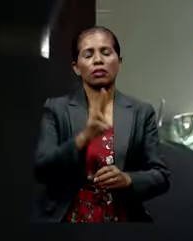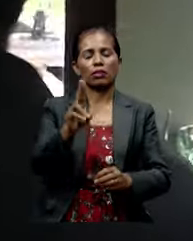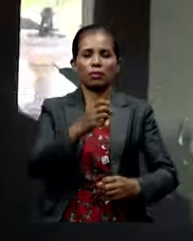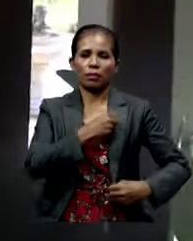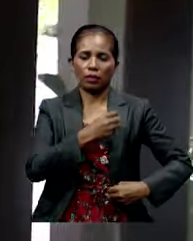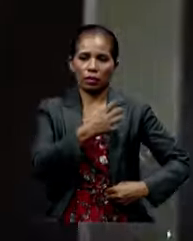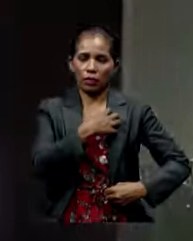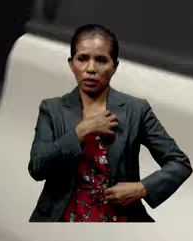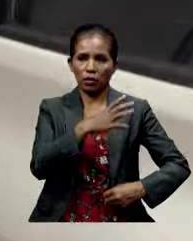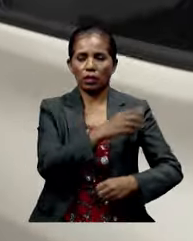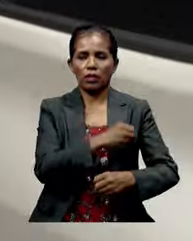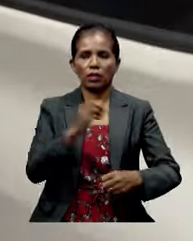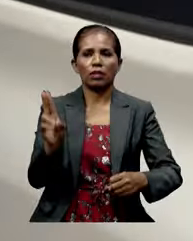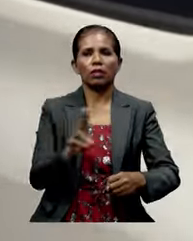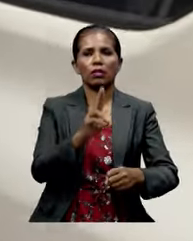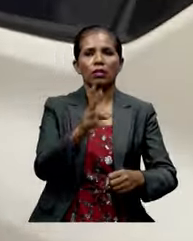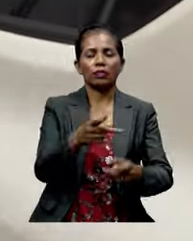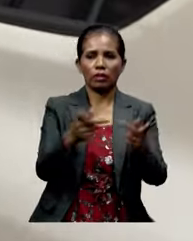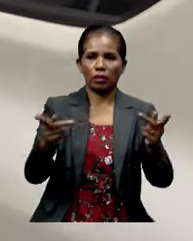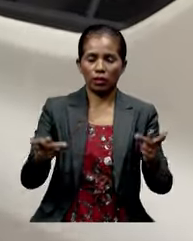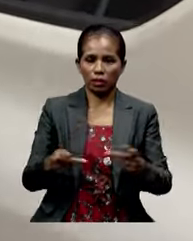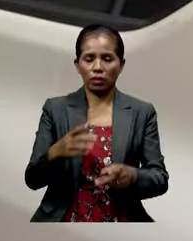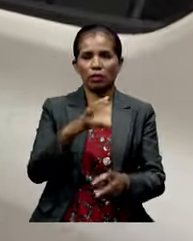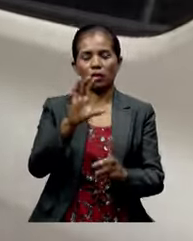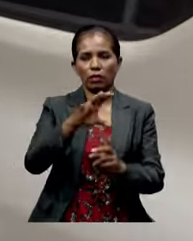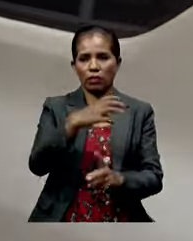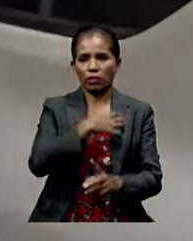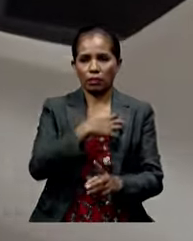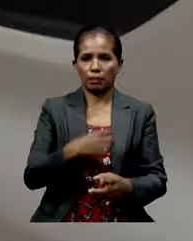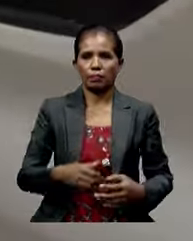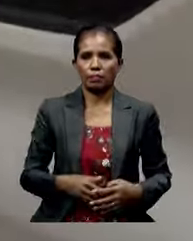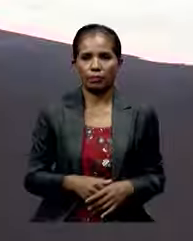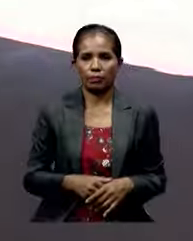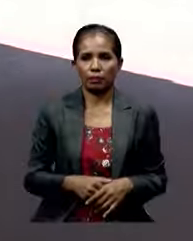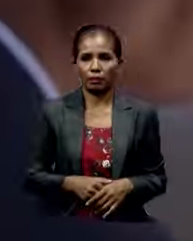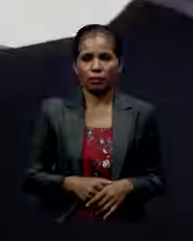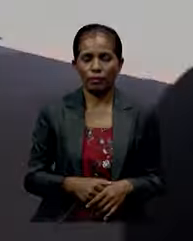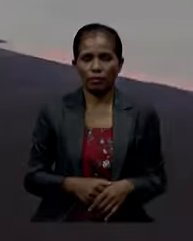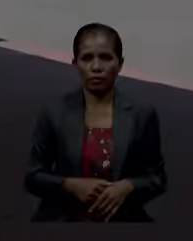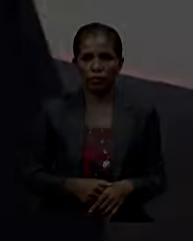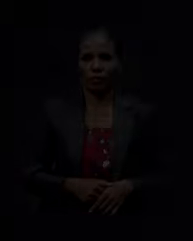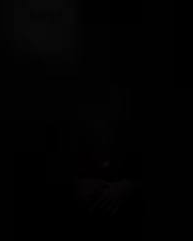apoio serviço, no unidade centro instrução, comandante Nicolau Lobato, Jeffrey Anuoki, Tito Silva, GMN.